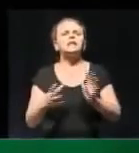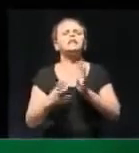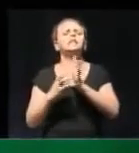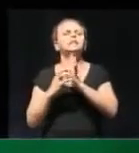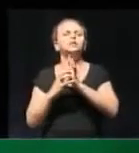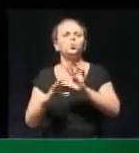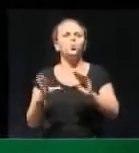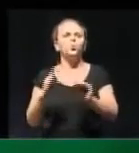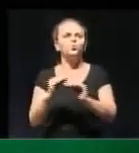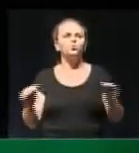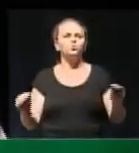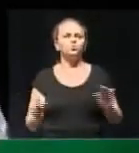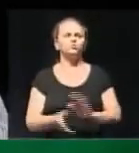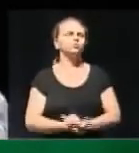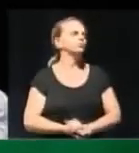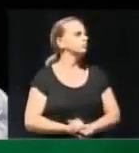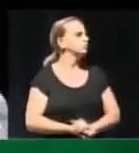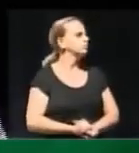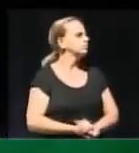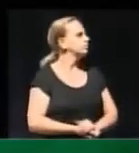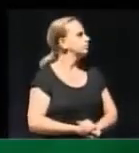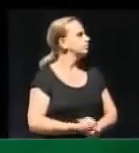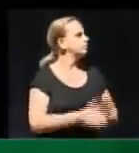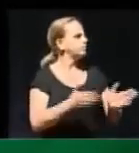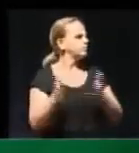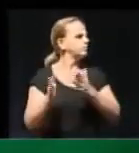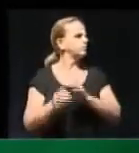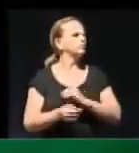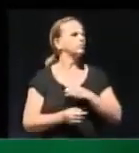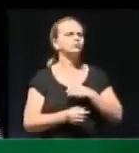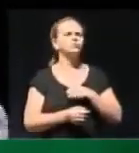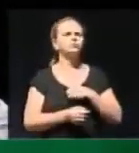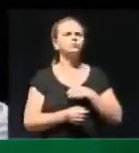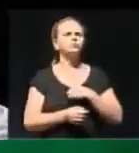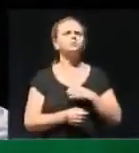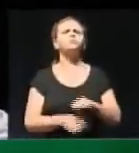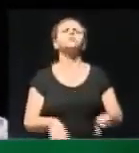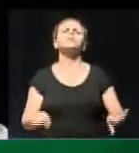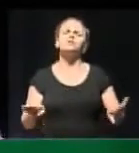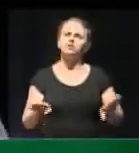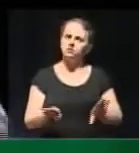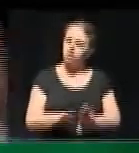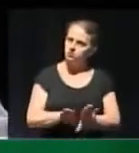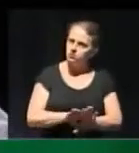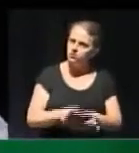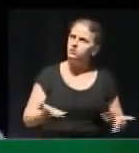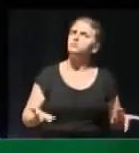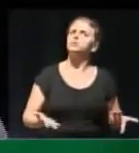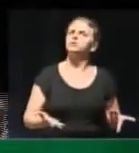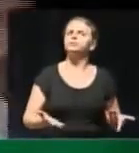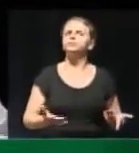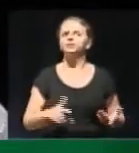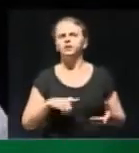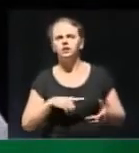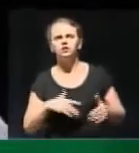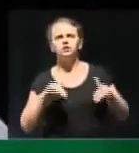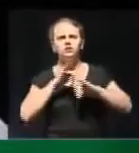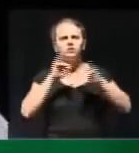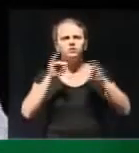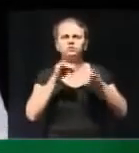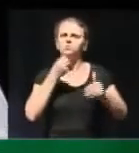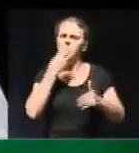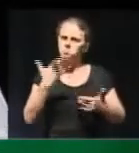esse noticiário. O próximo, por favor. Mas, infelizmente, apesar dessas boas notícias em termos de mais